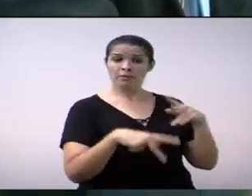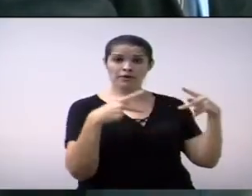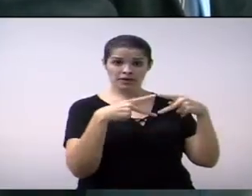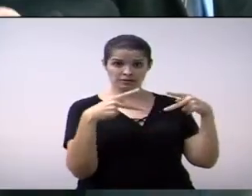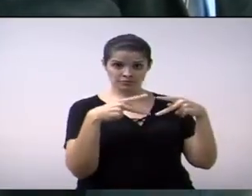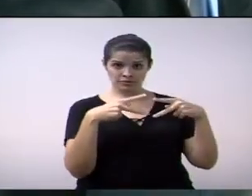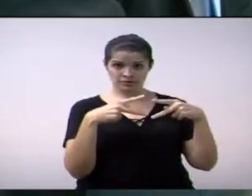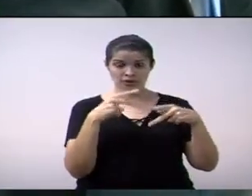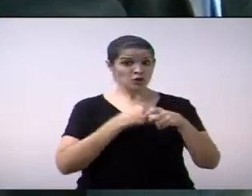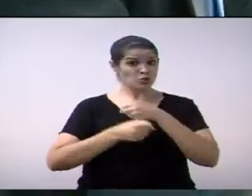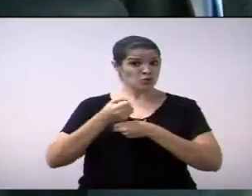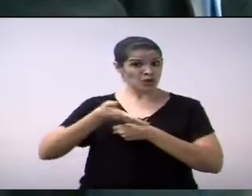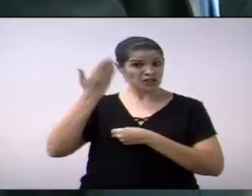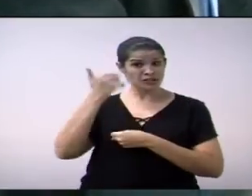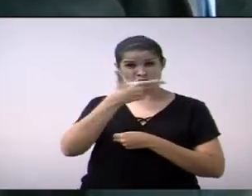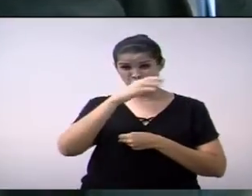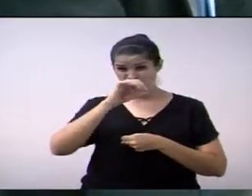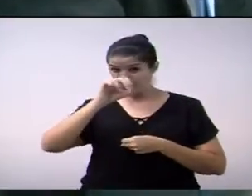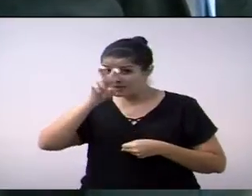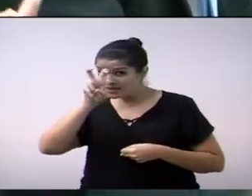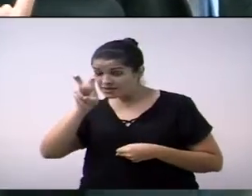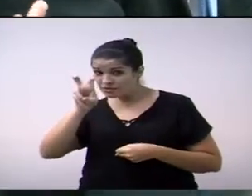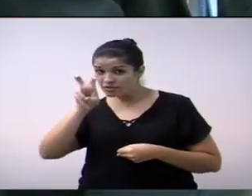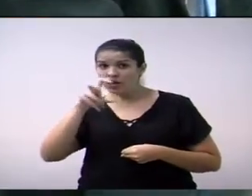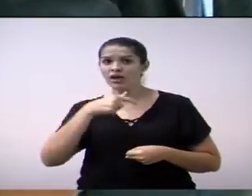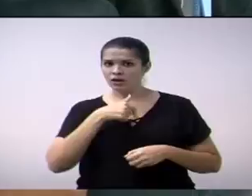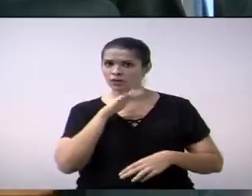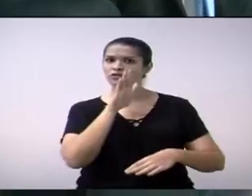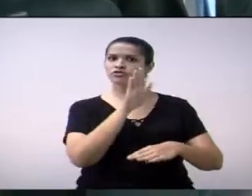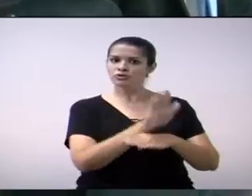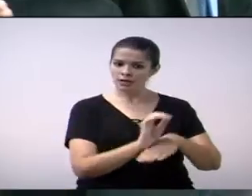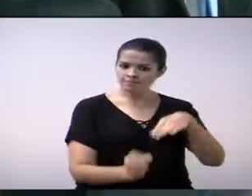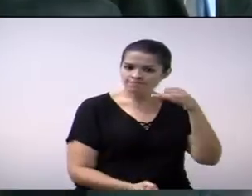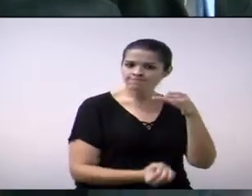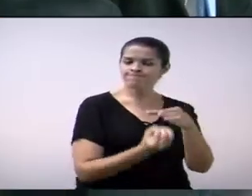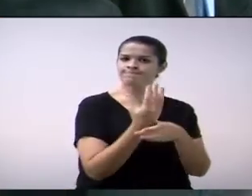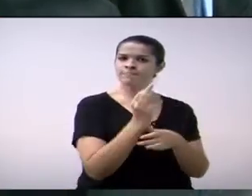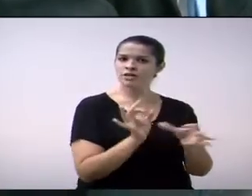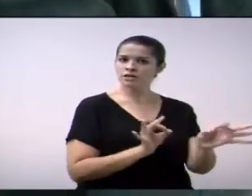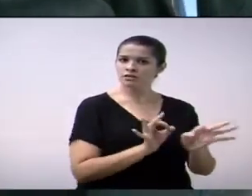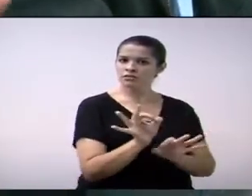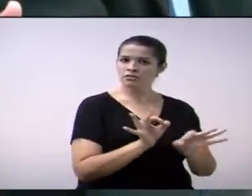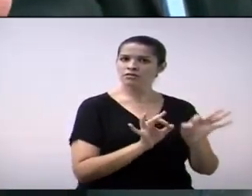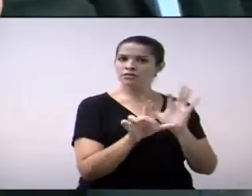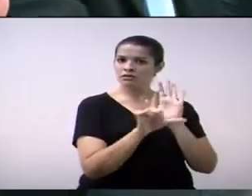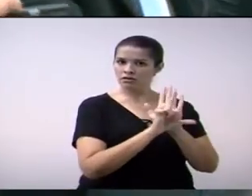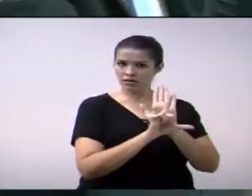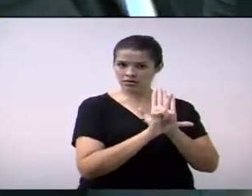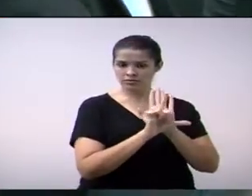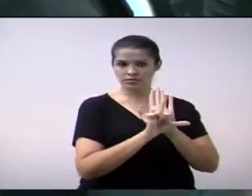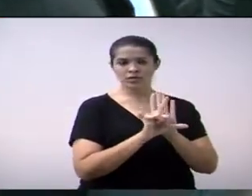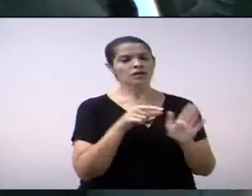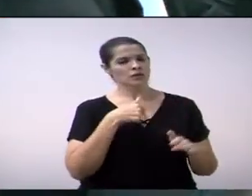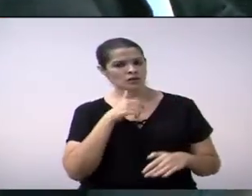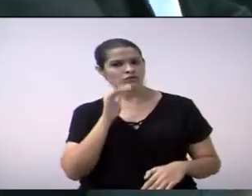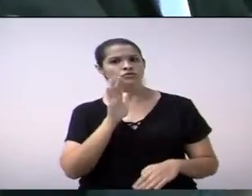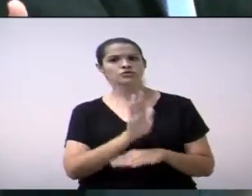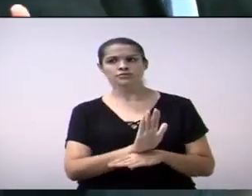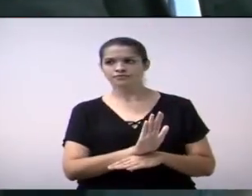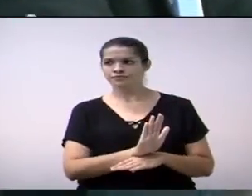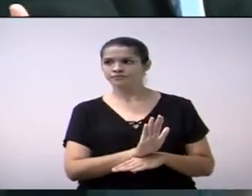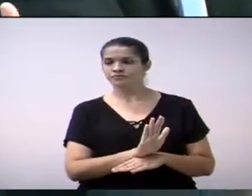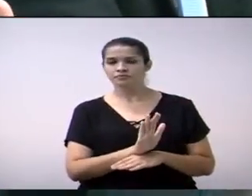de 2005. Essa lei, inclusive, eu ajudei na elaboração. Na época, eu não era vereador, imagina, eu era assessor. Ajudei, eu